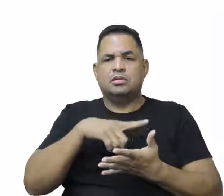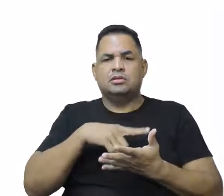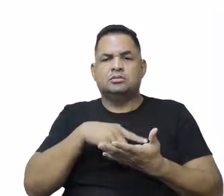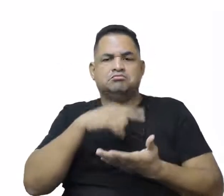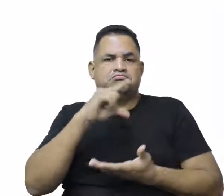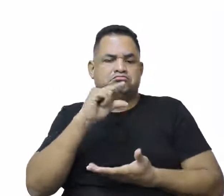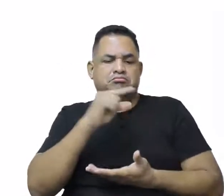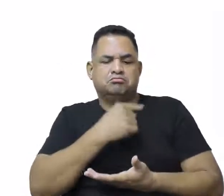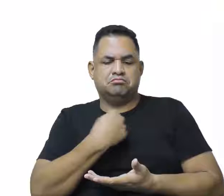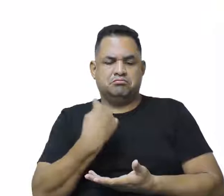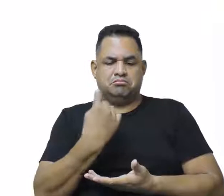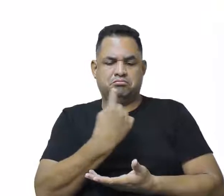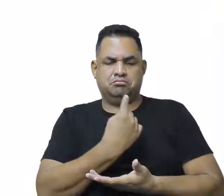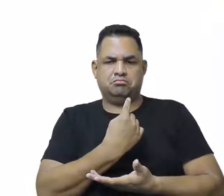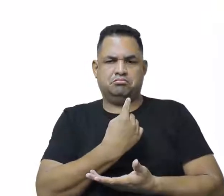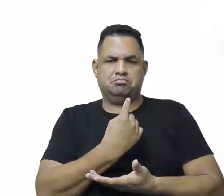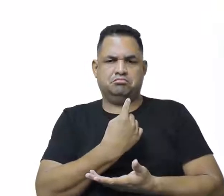pouco